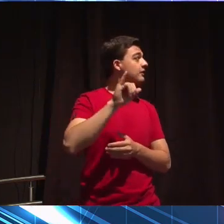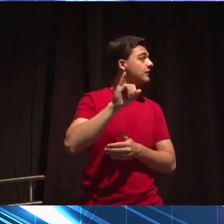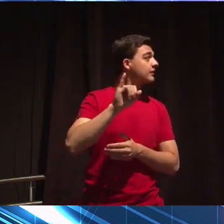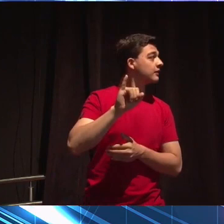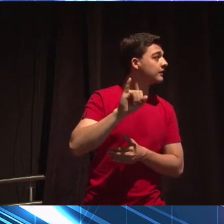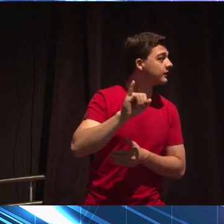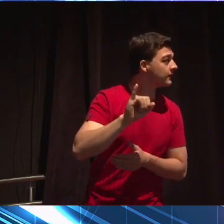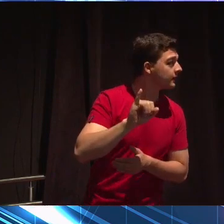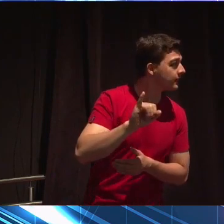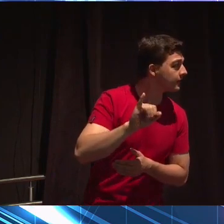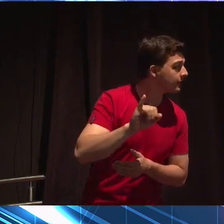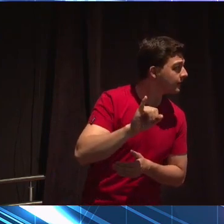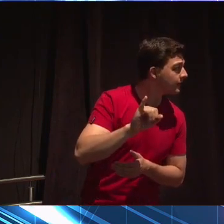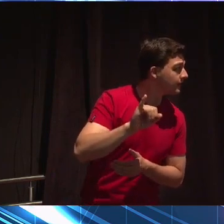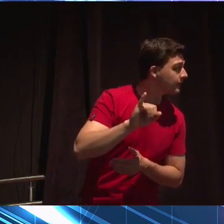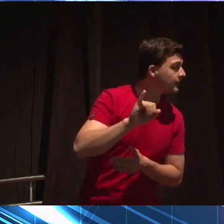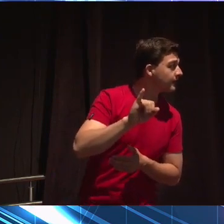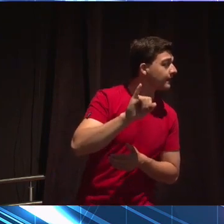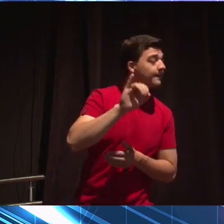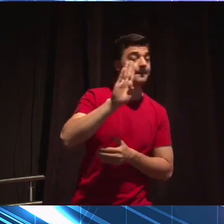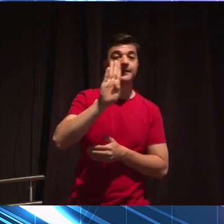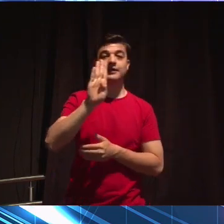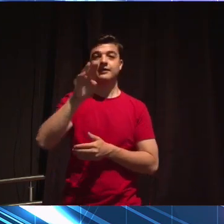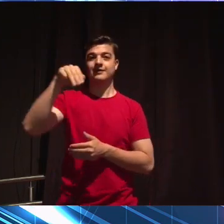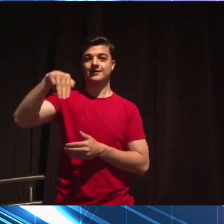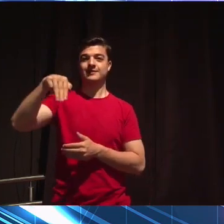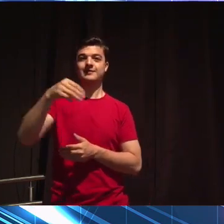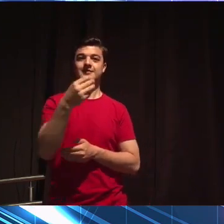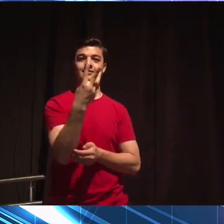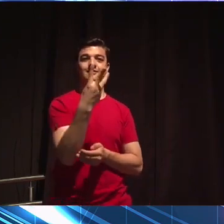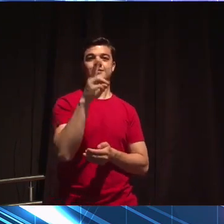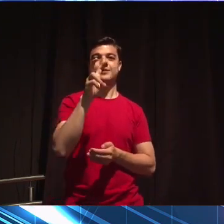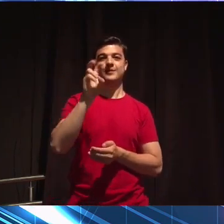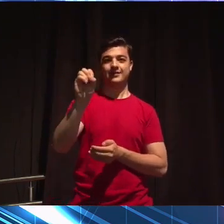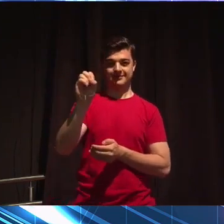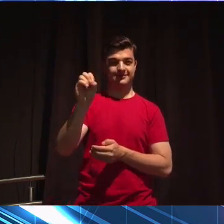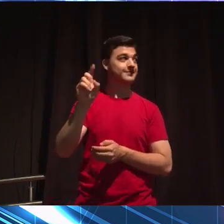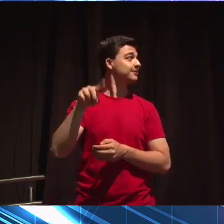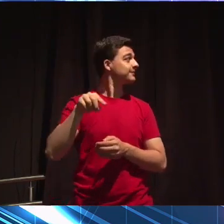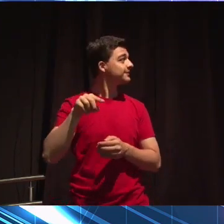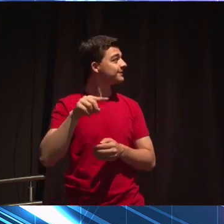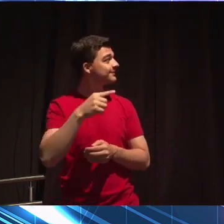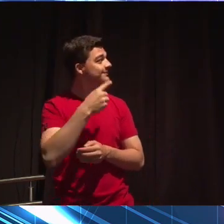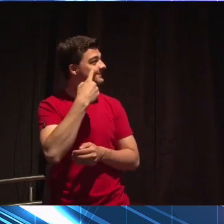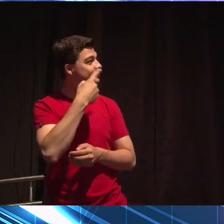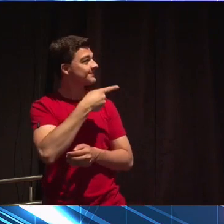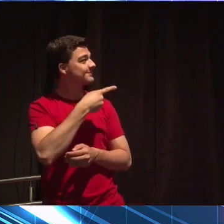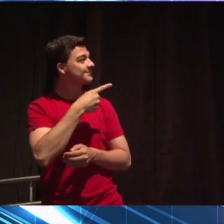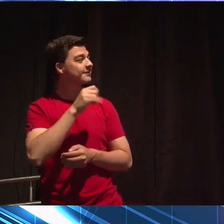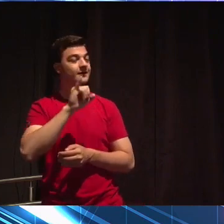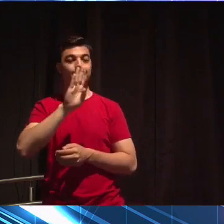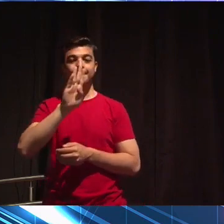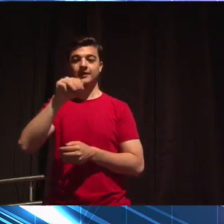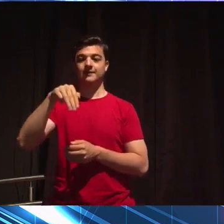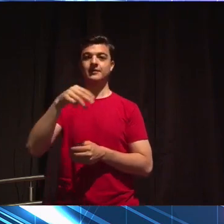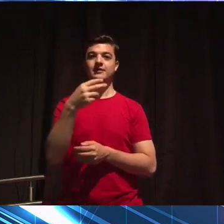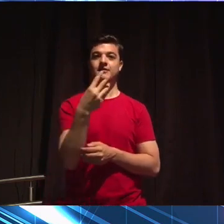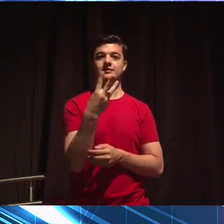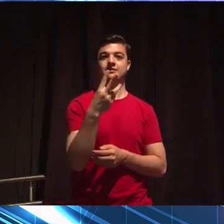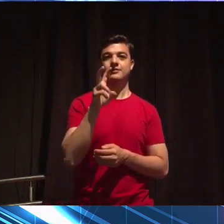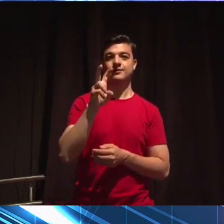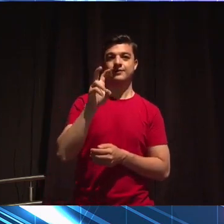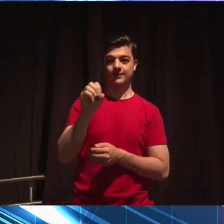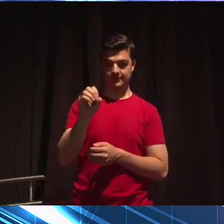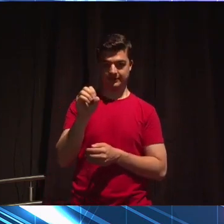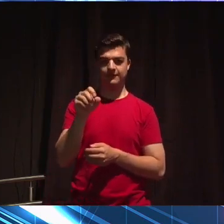350 era... Não está aqui a foto dele, mas se você procurar IBM 350 no Google, vocês podem fazer isso agora, isso é mais legal, sabe? A coisa está conectada. Mas